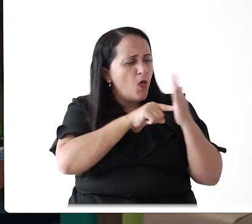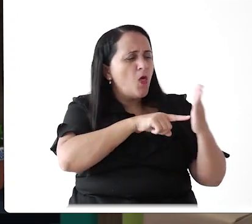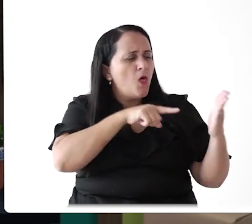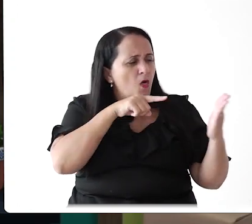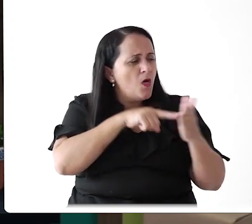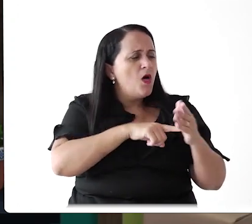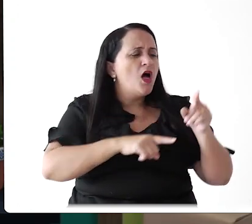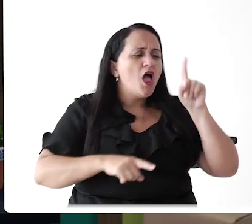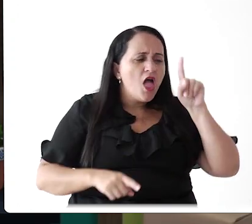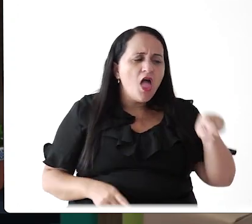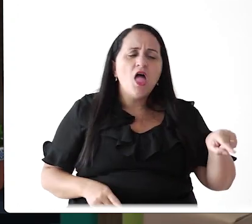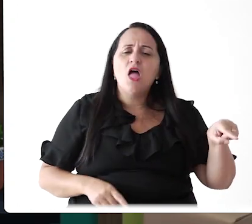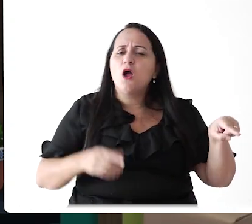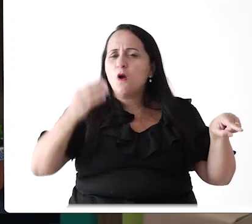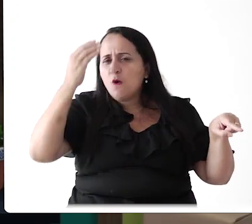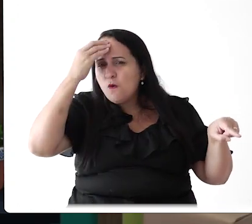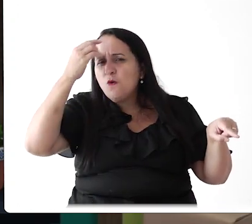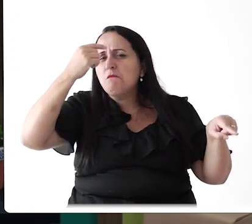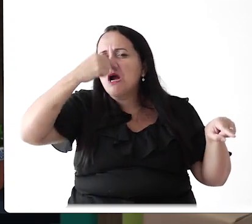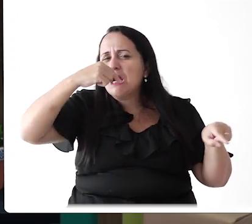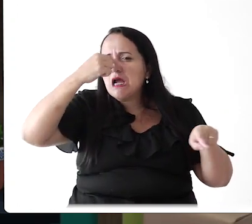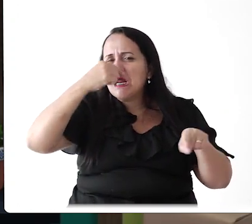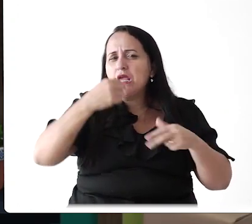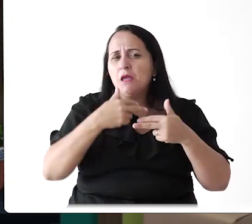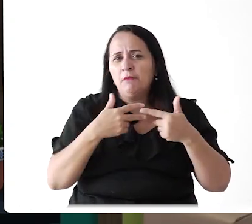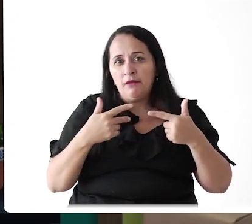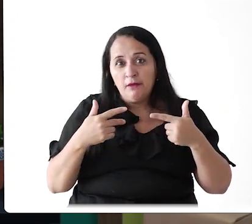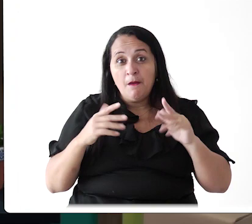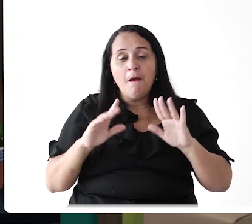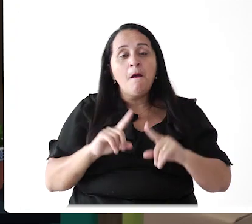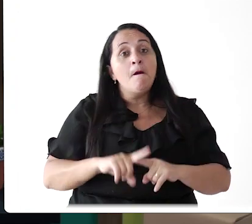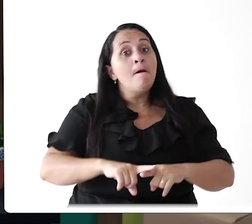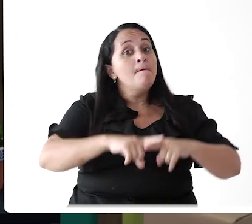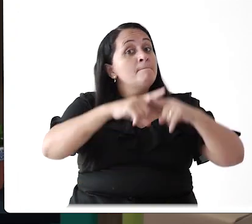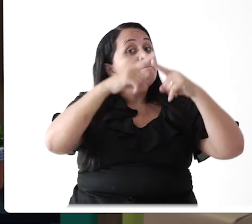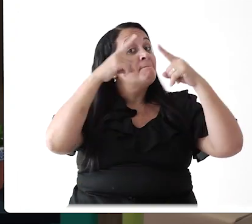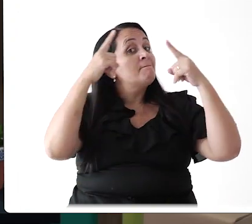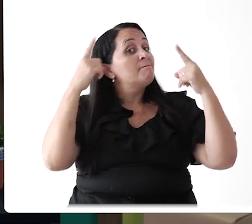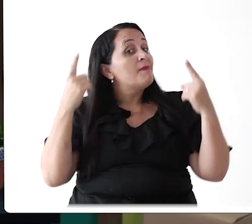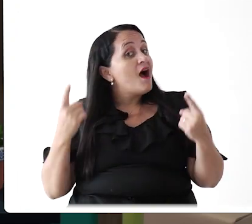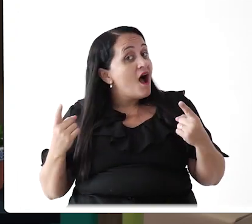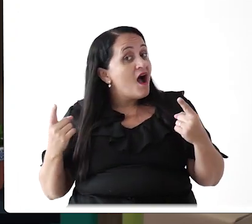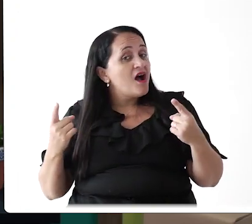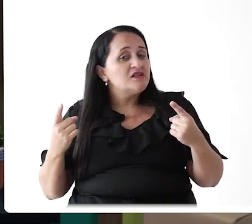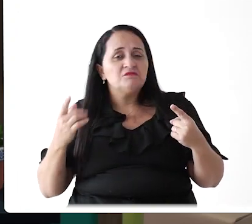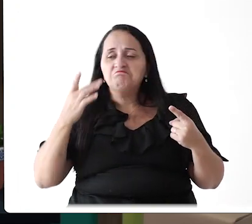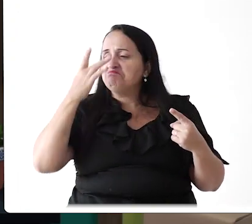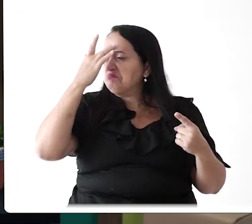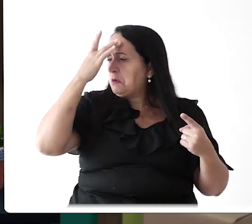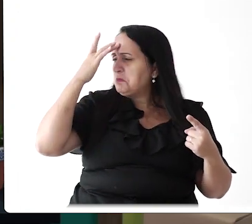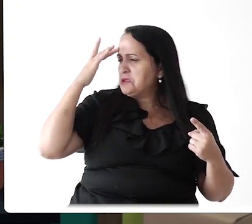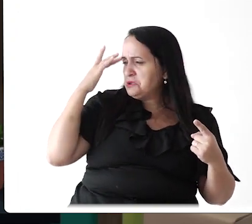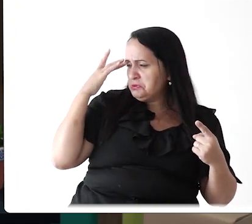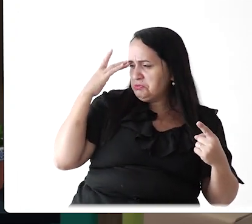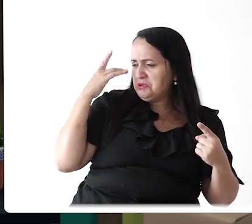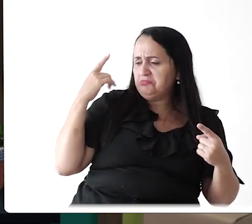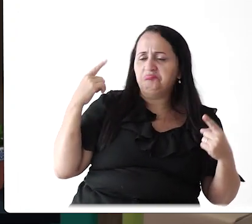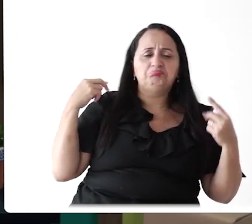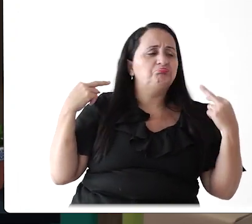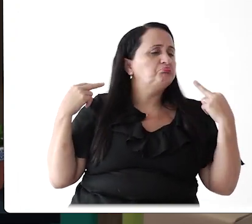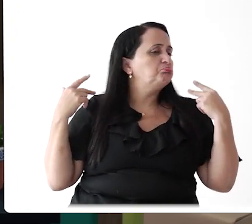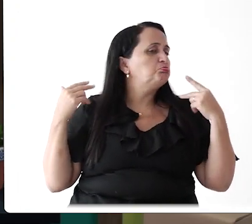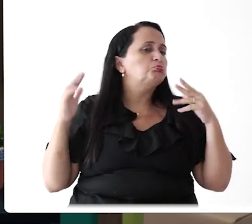como causador dessa gripe. Mas, para algumas pessoas que não se importam com esse